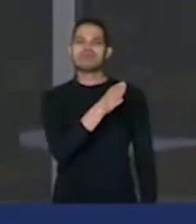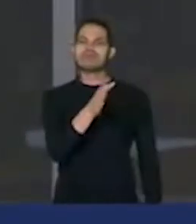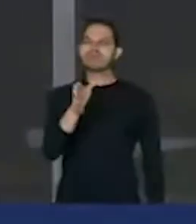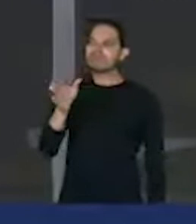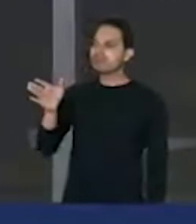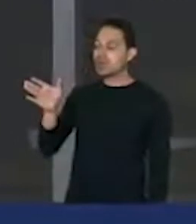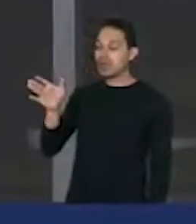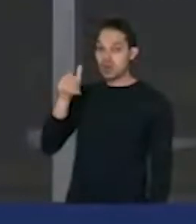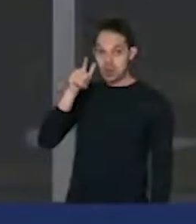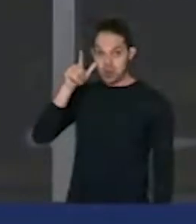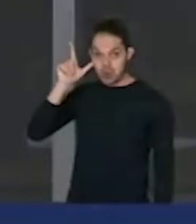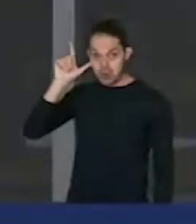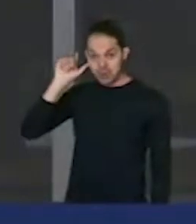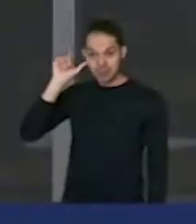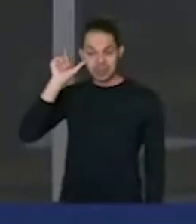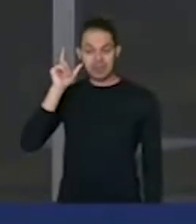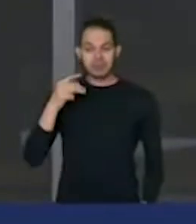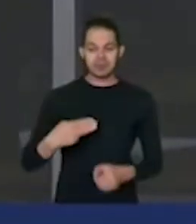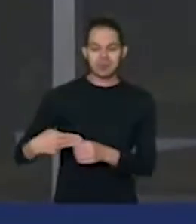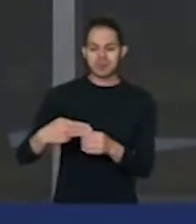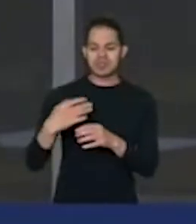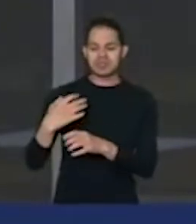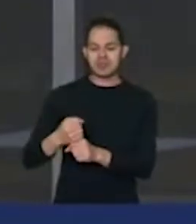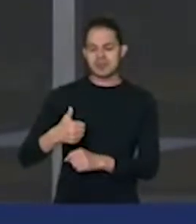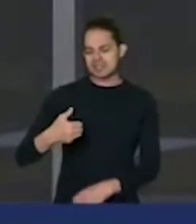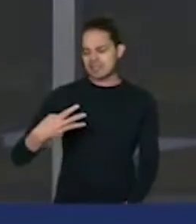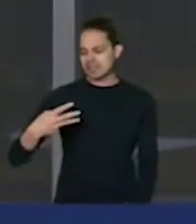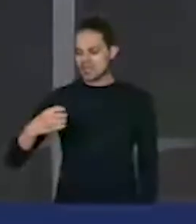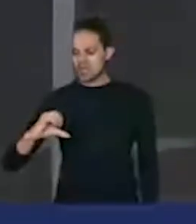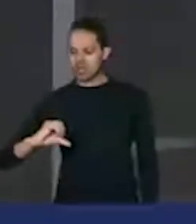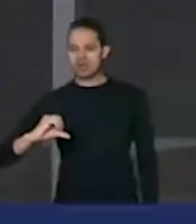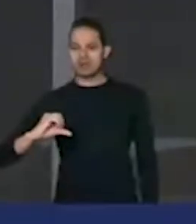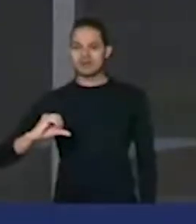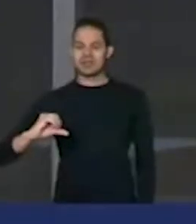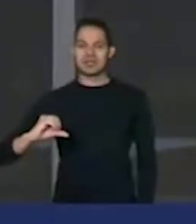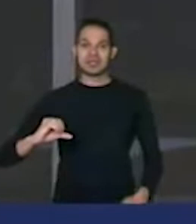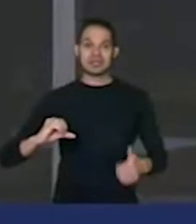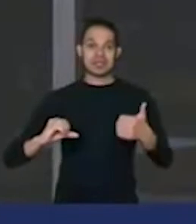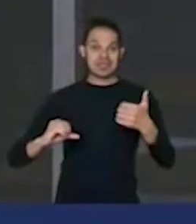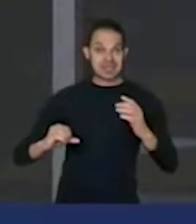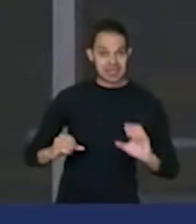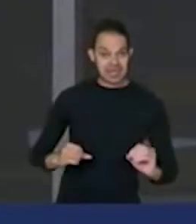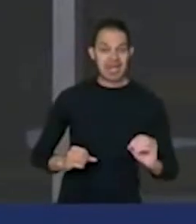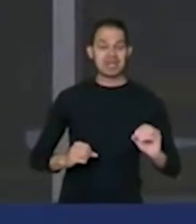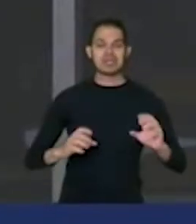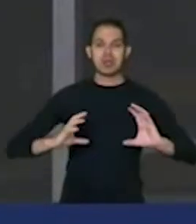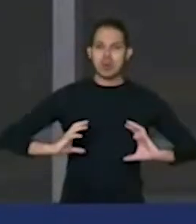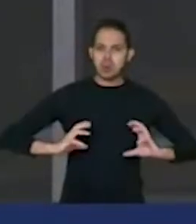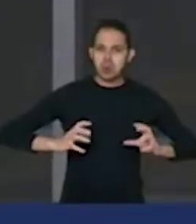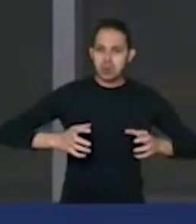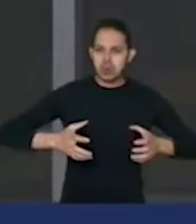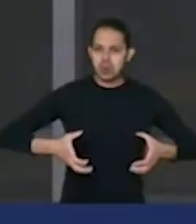dos 139 municípios, ontem nós entregamos 10 conjuntos com trator,